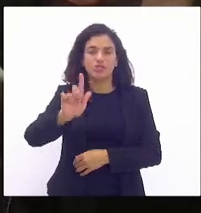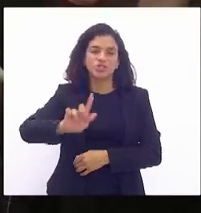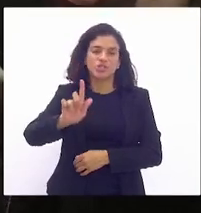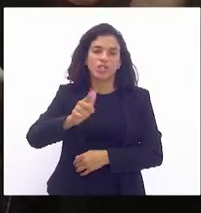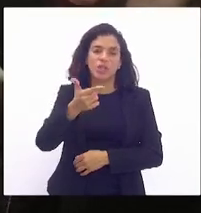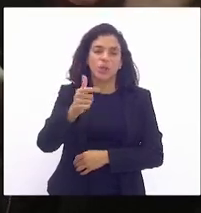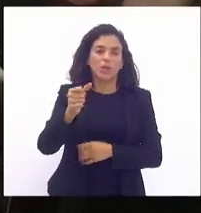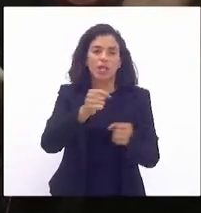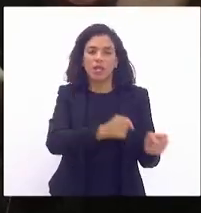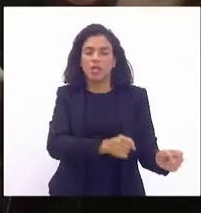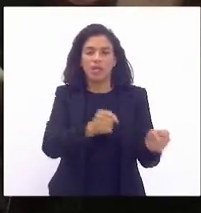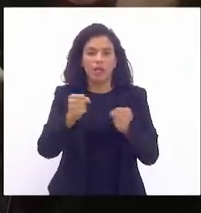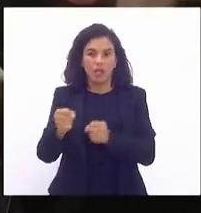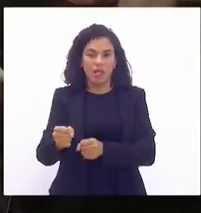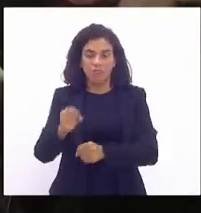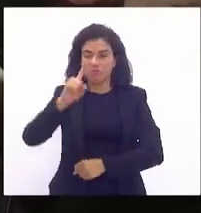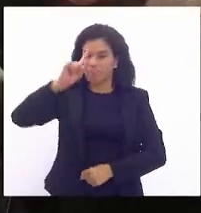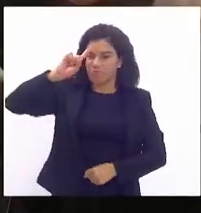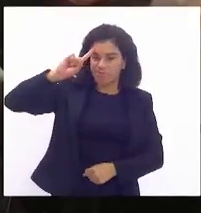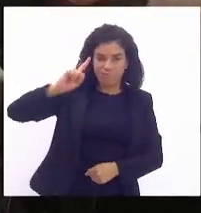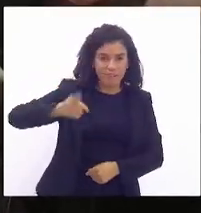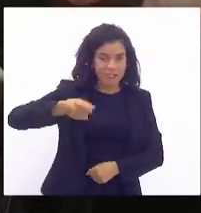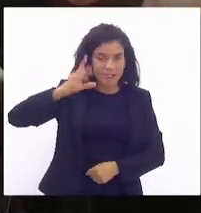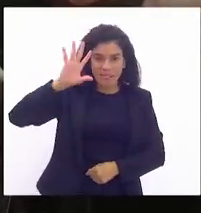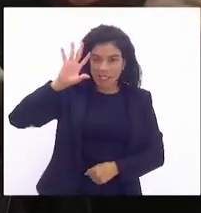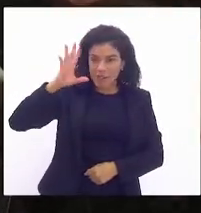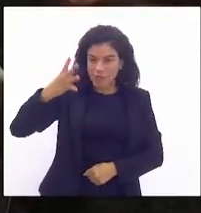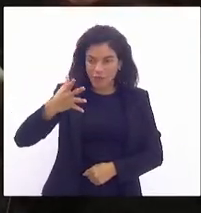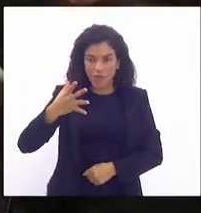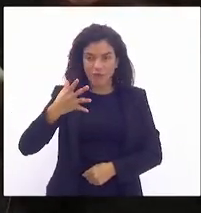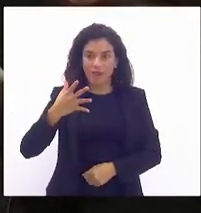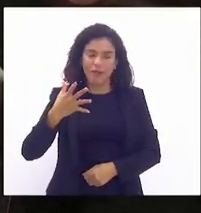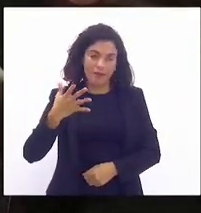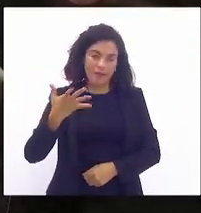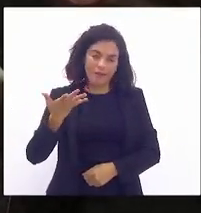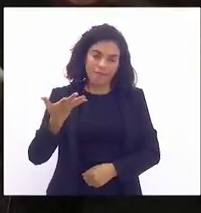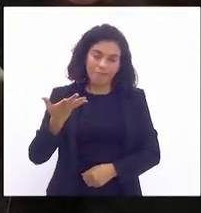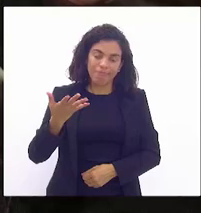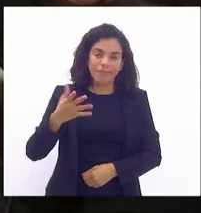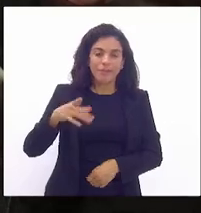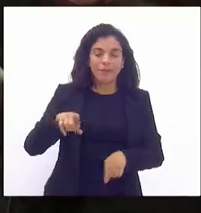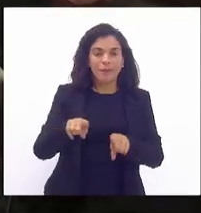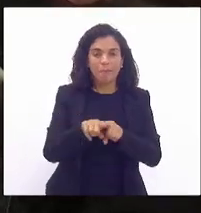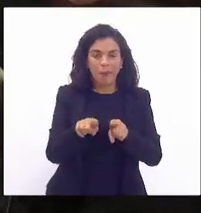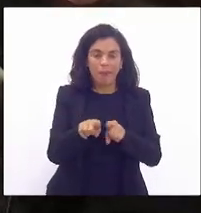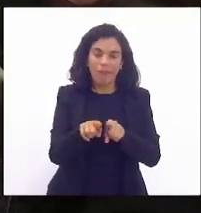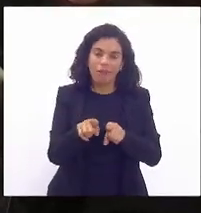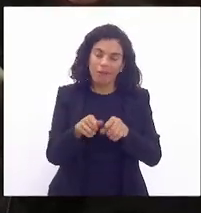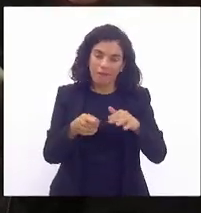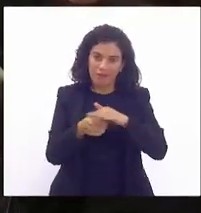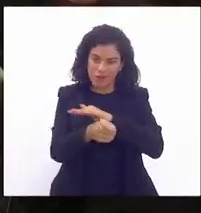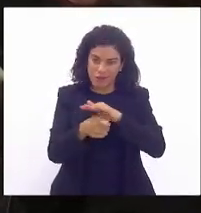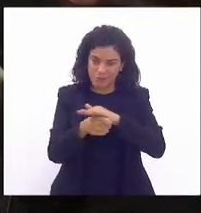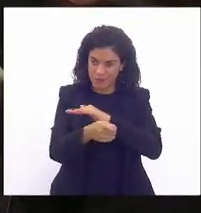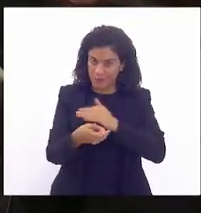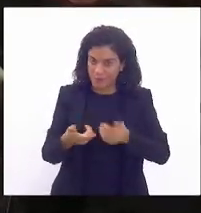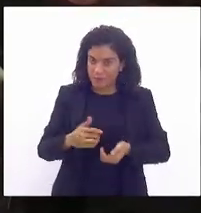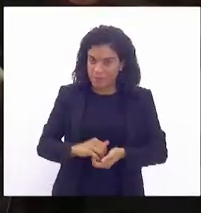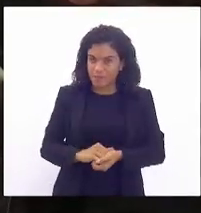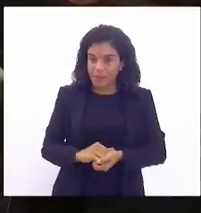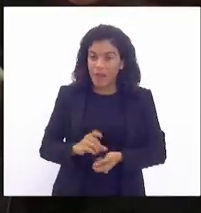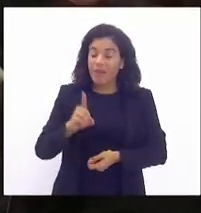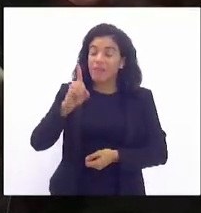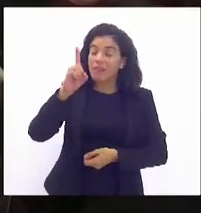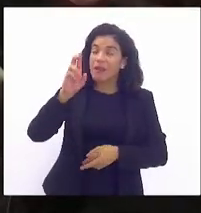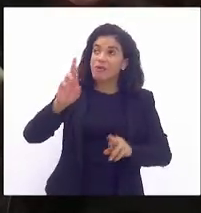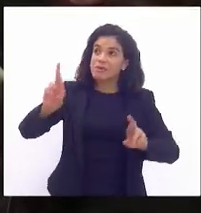poder de execução em tamanha larga escala de investimento. Deus queira que